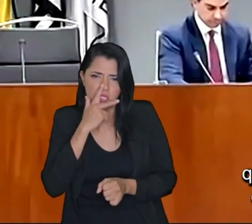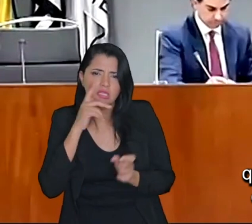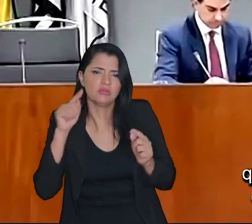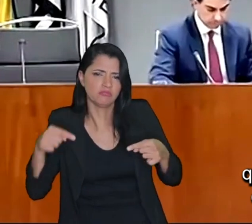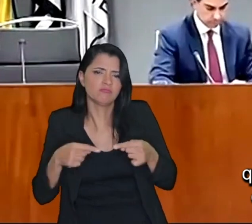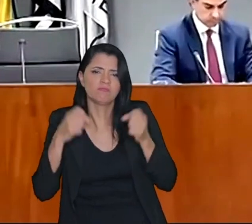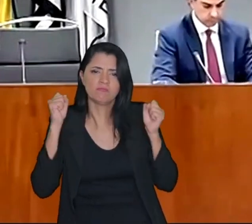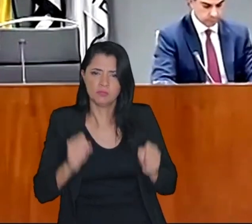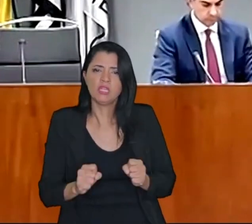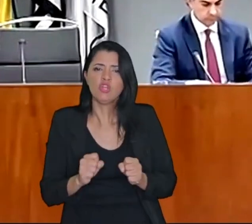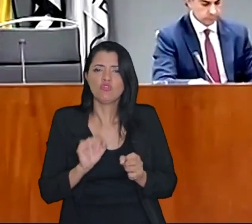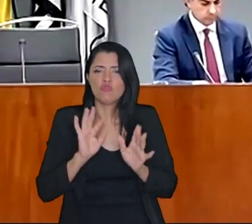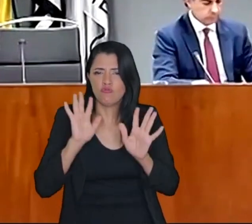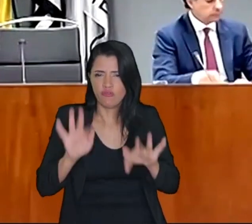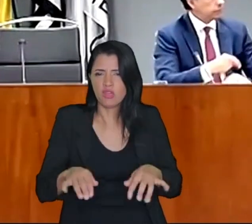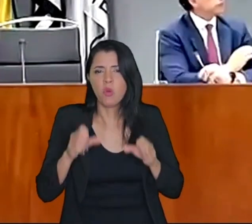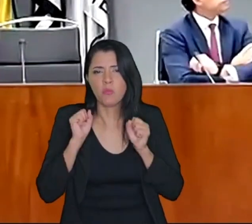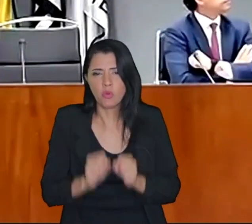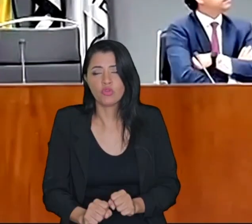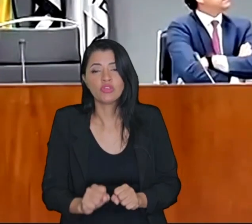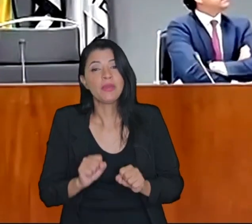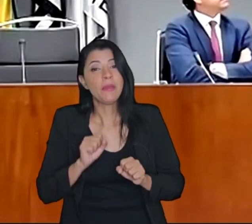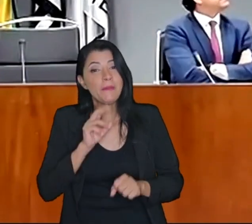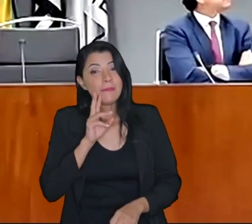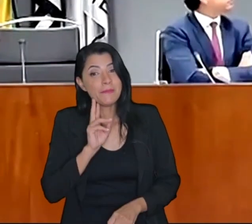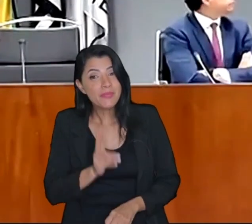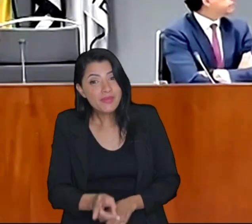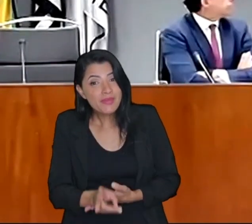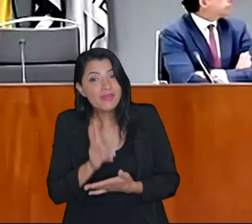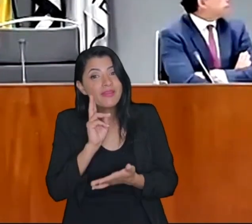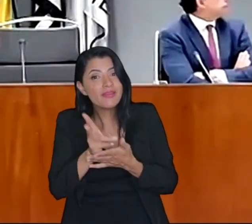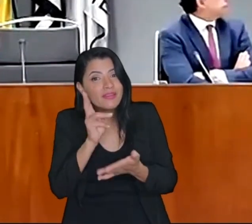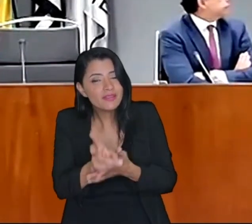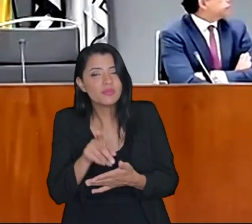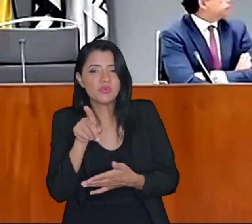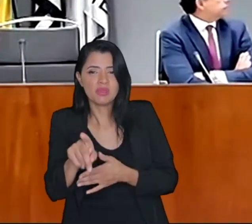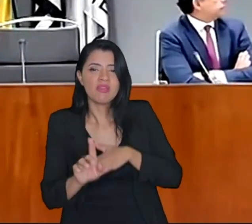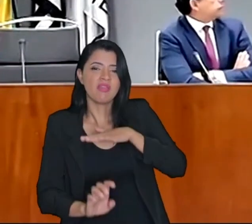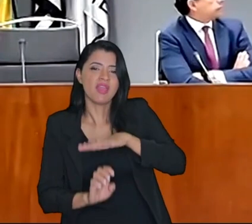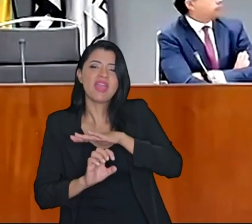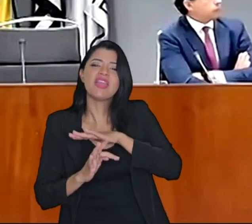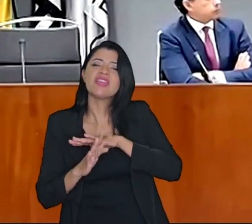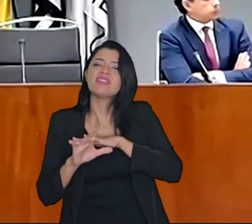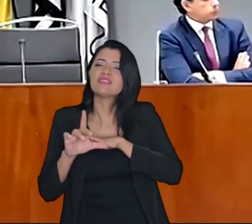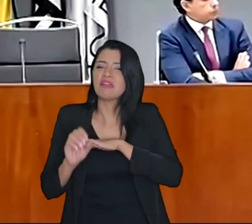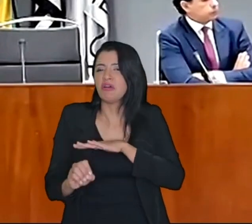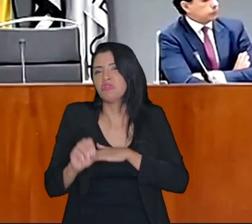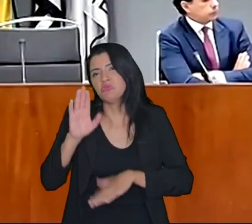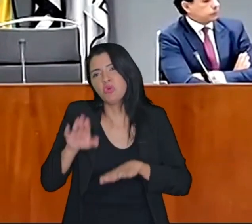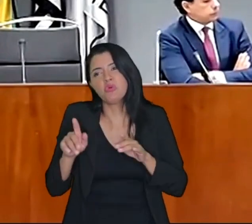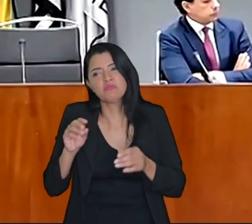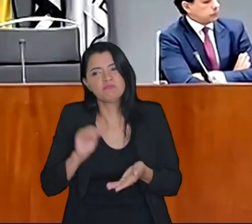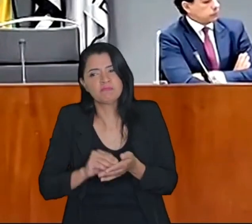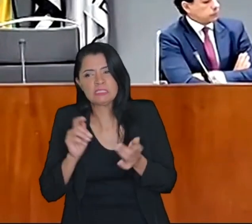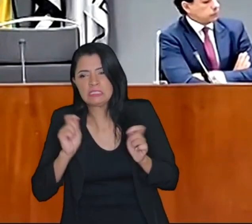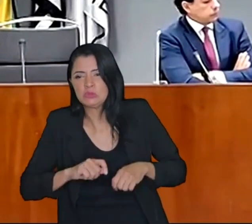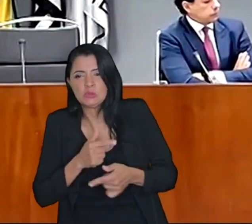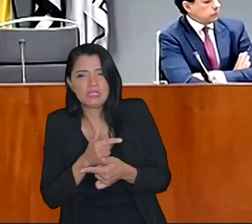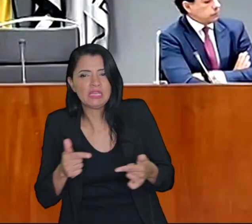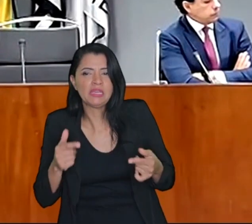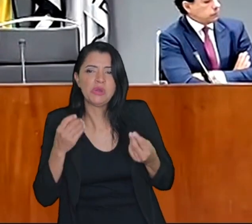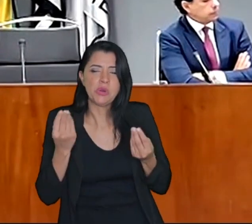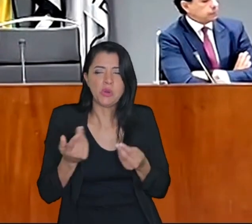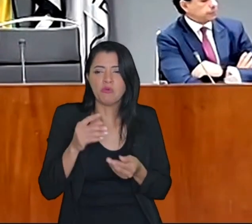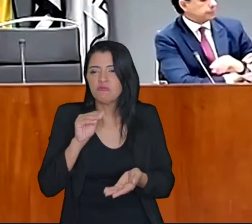ao final do processo. Ainda que o Estado, talvez por incapacidade ou talvez por falta de organização, não